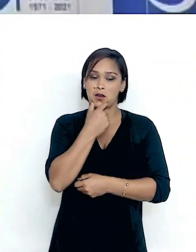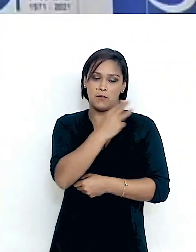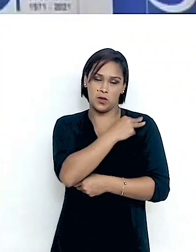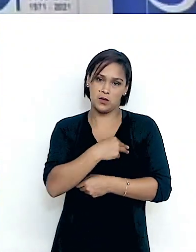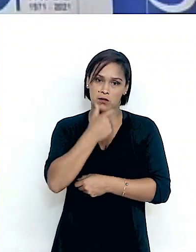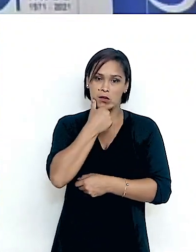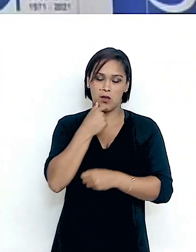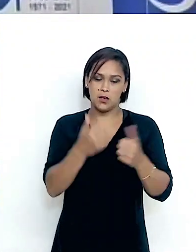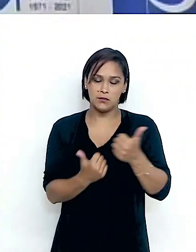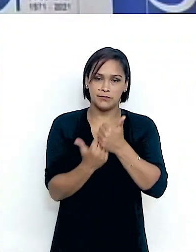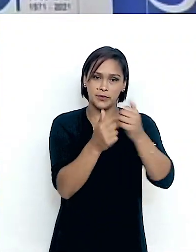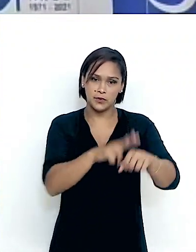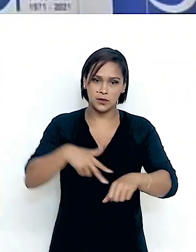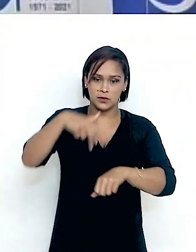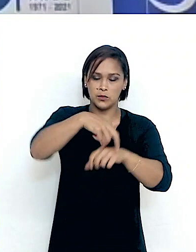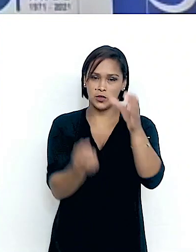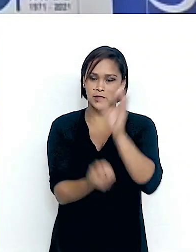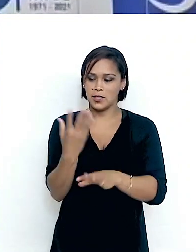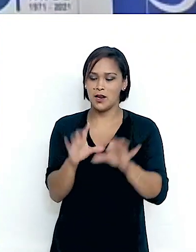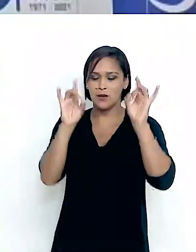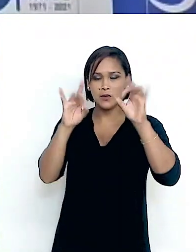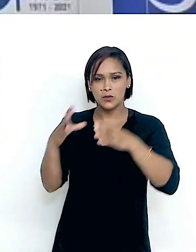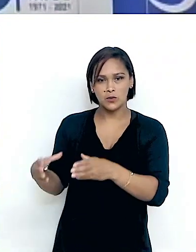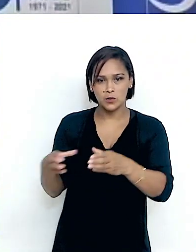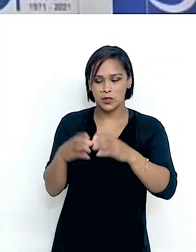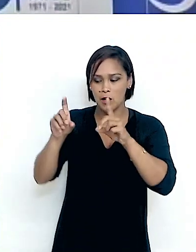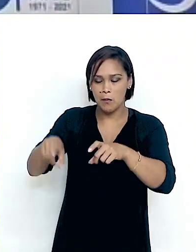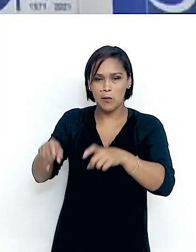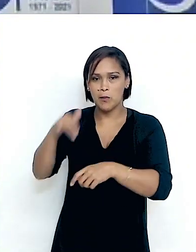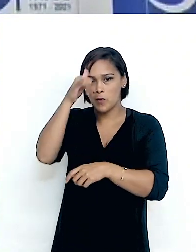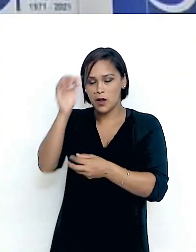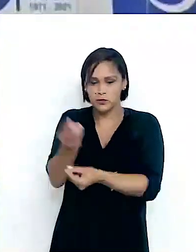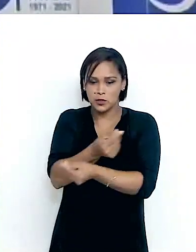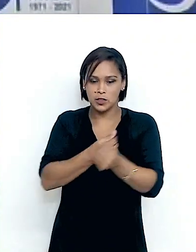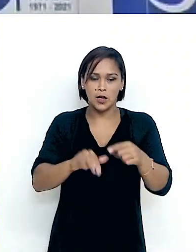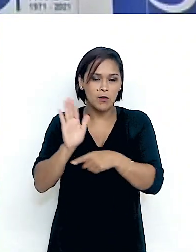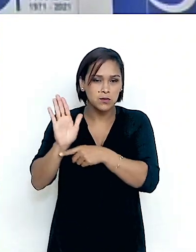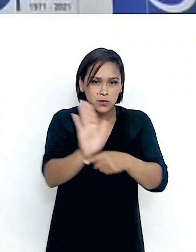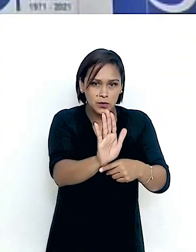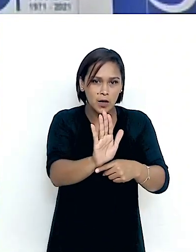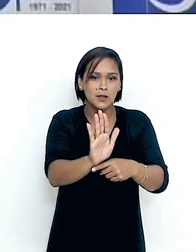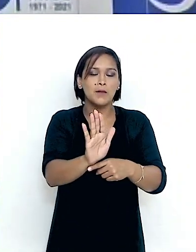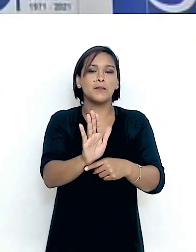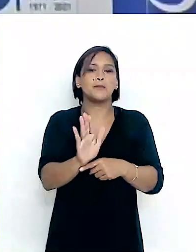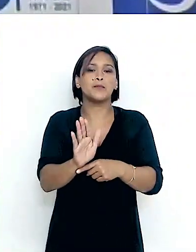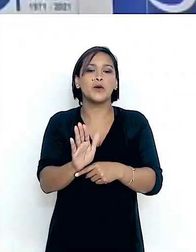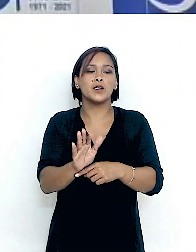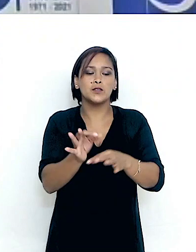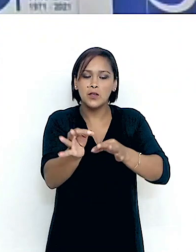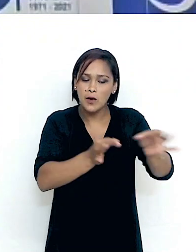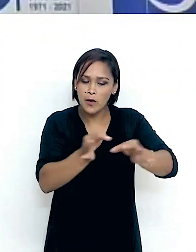teve por bem criar uma área específica para o agronegócio. A nossa contribuição tem sido a de restabelecer os